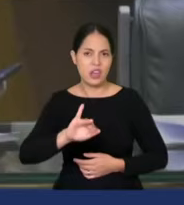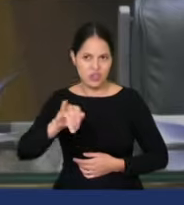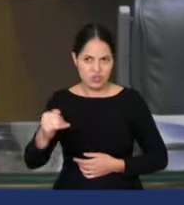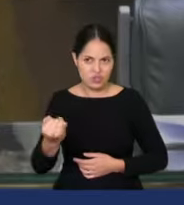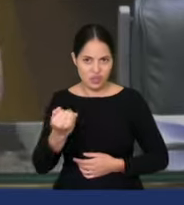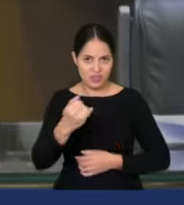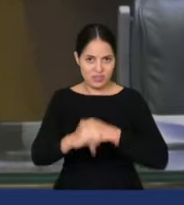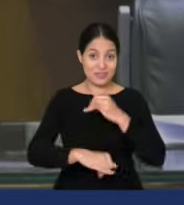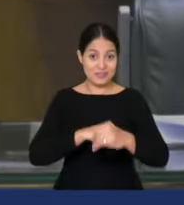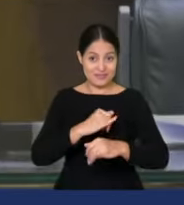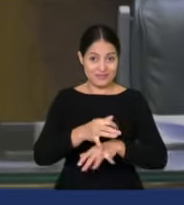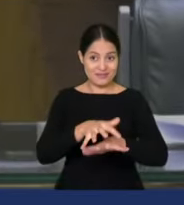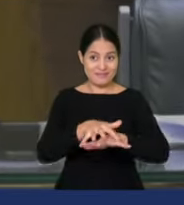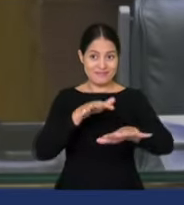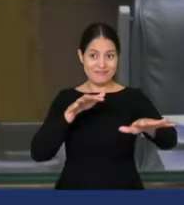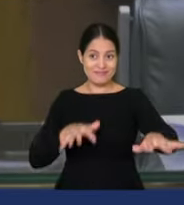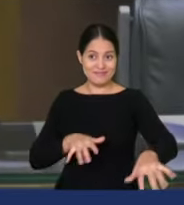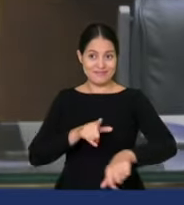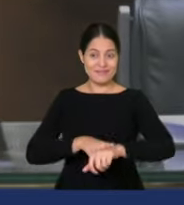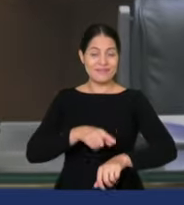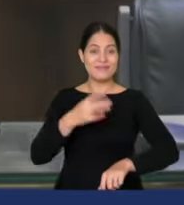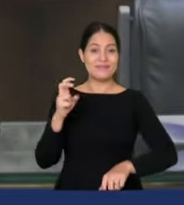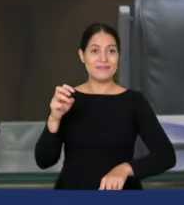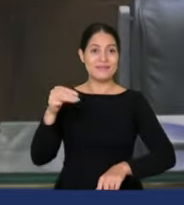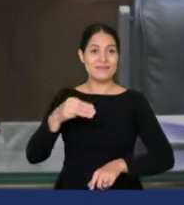vamos agora, 5 minutos, ouvi-la.